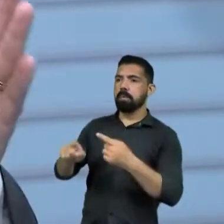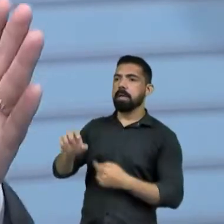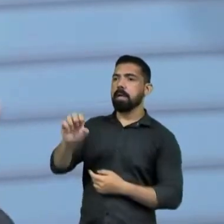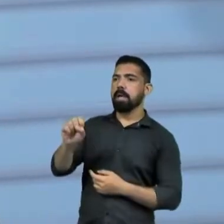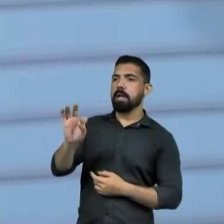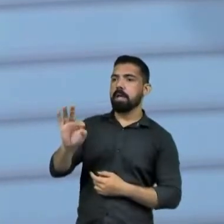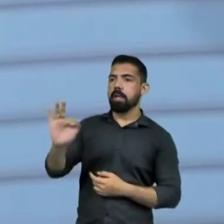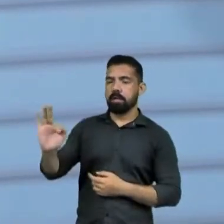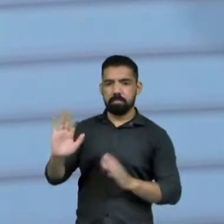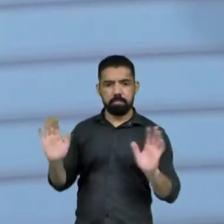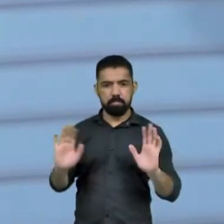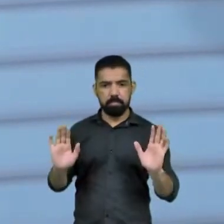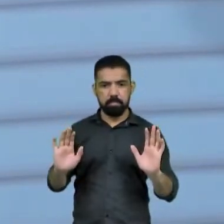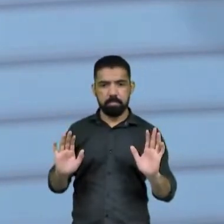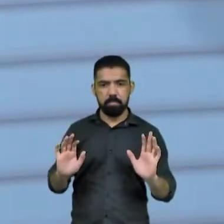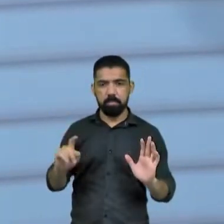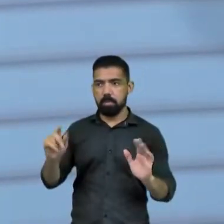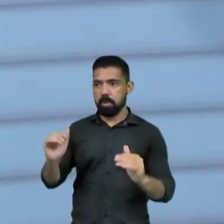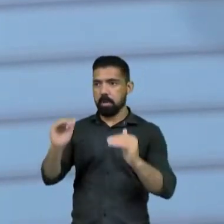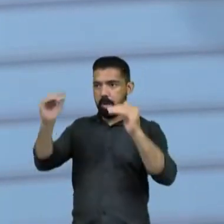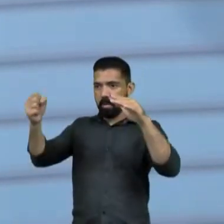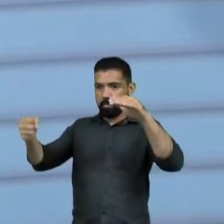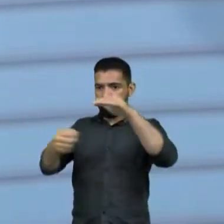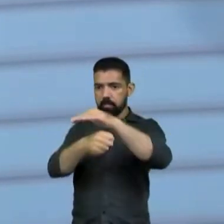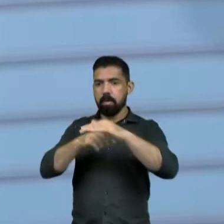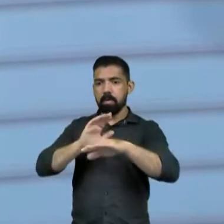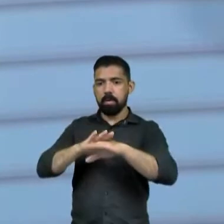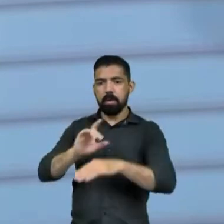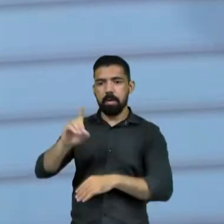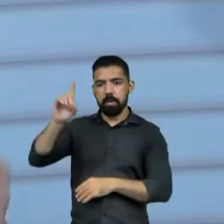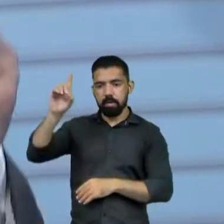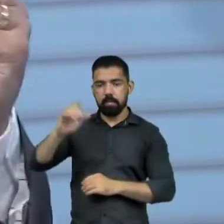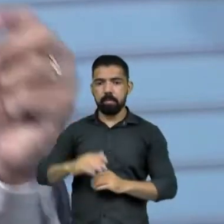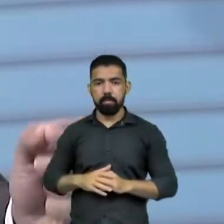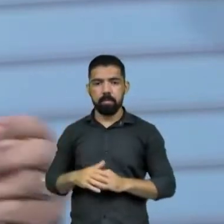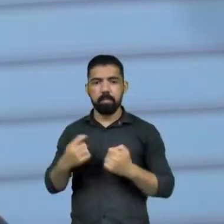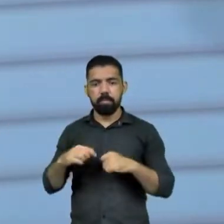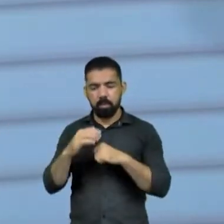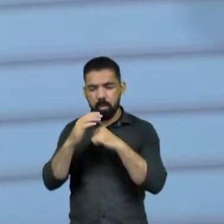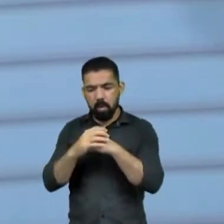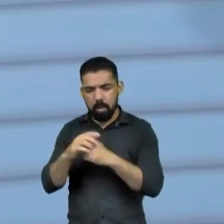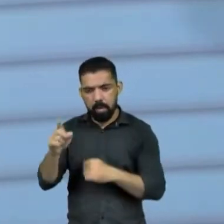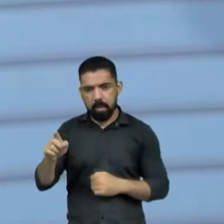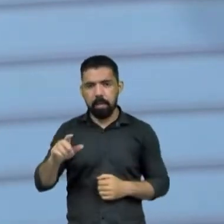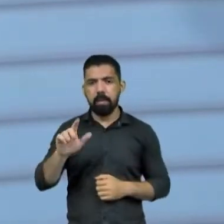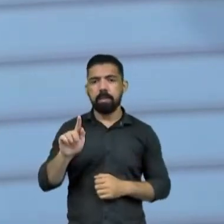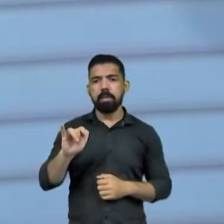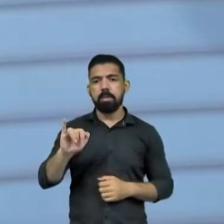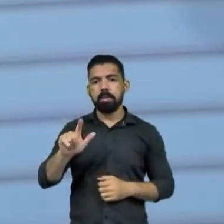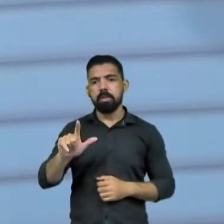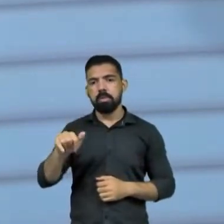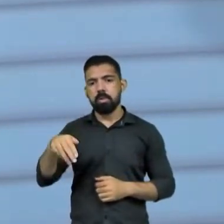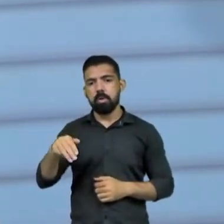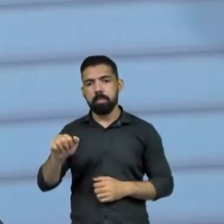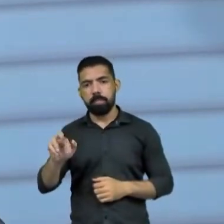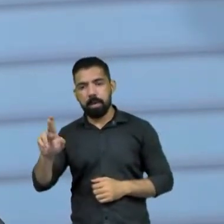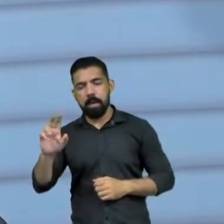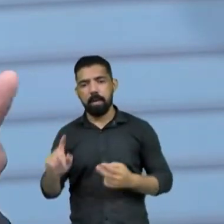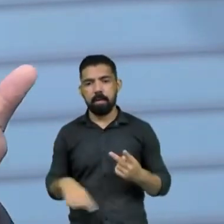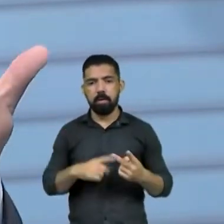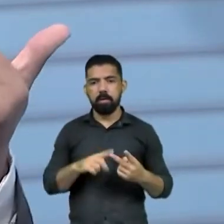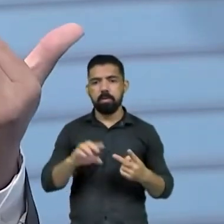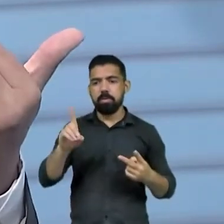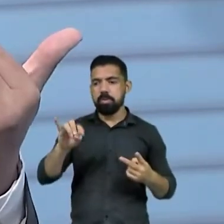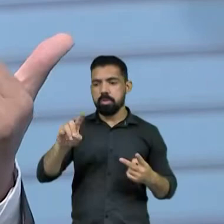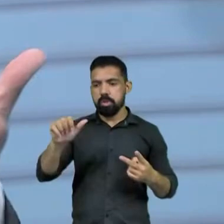a Bíblia diz que toda autoridade foi colocada por Deus nó precisamos orar Ore pelo Gilmar Mendes Ore pelo di stof Ore pelo Alexandre mora então a